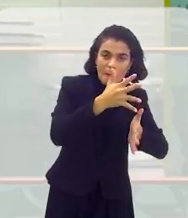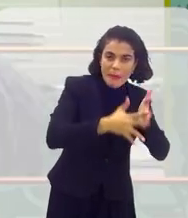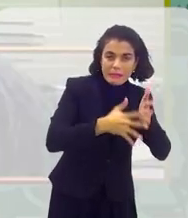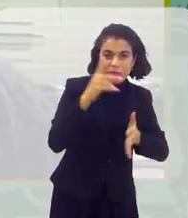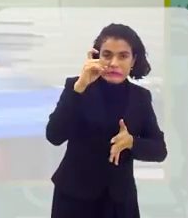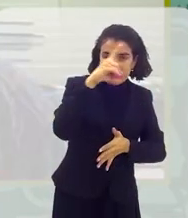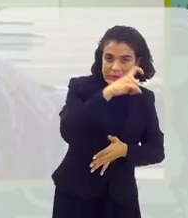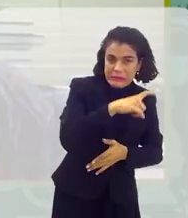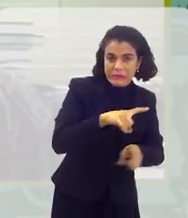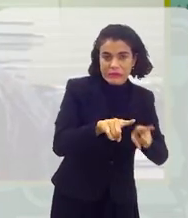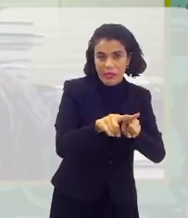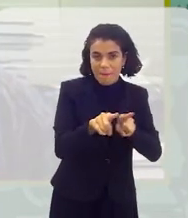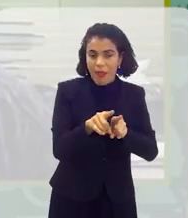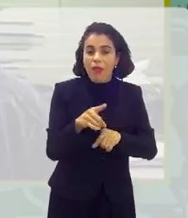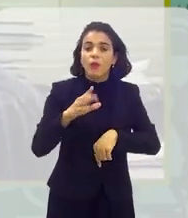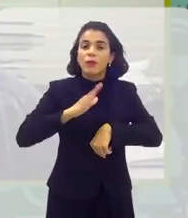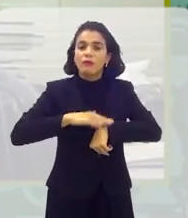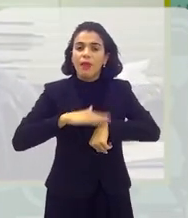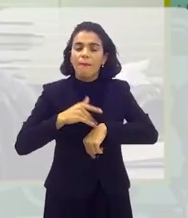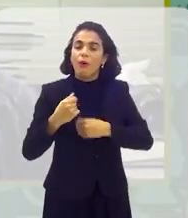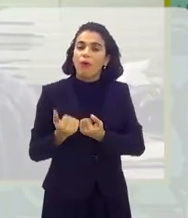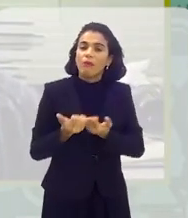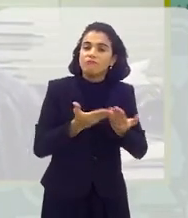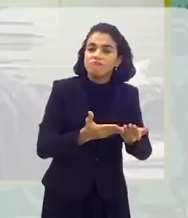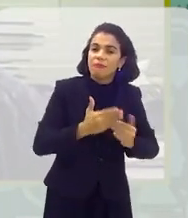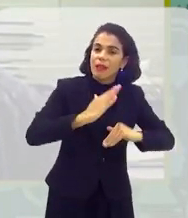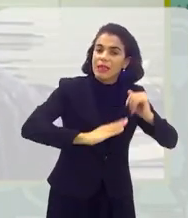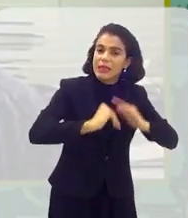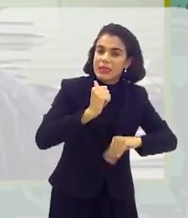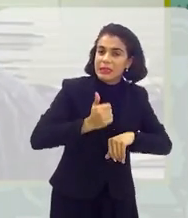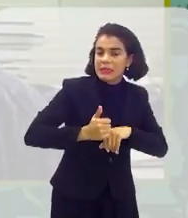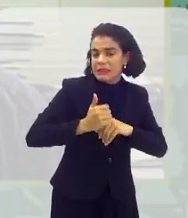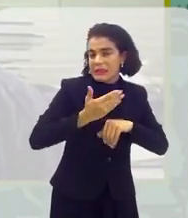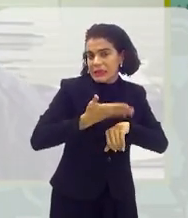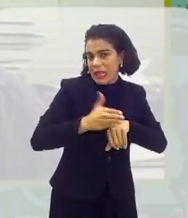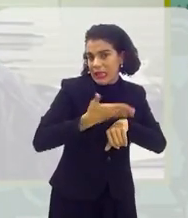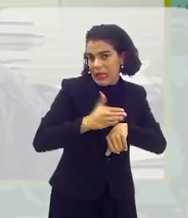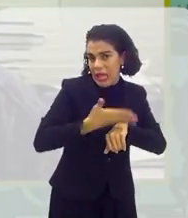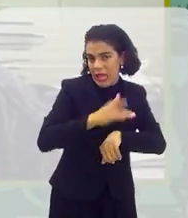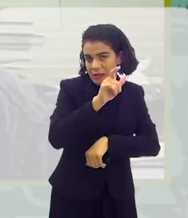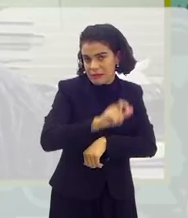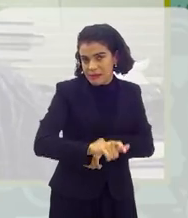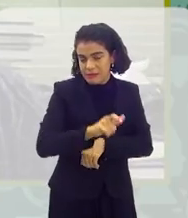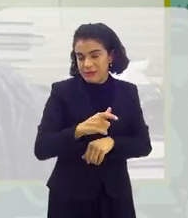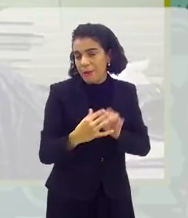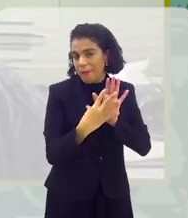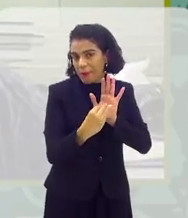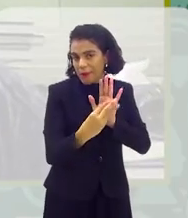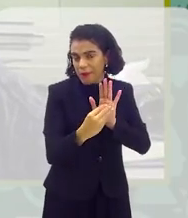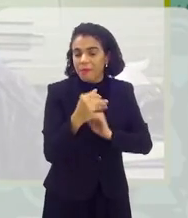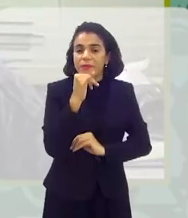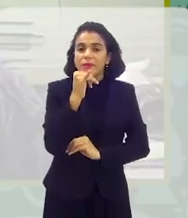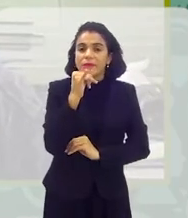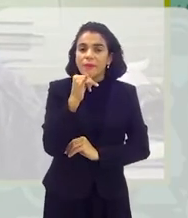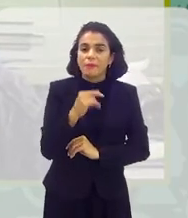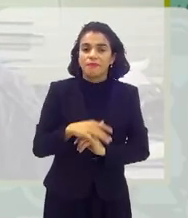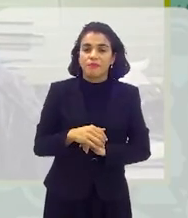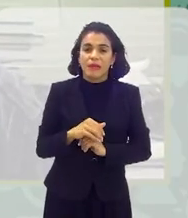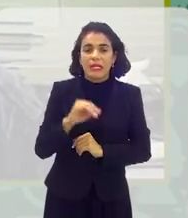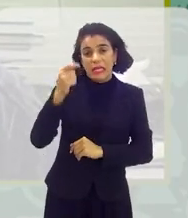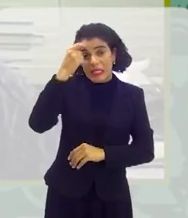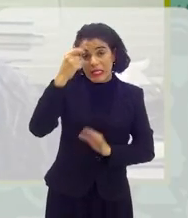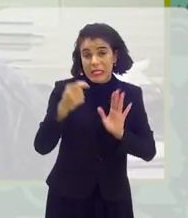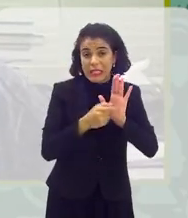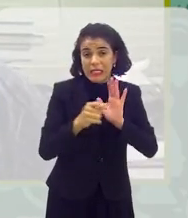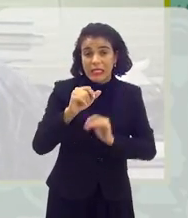é com as informações você tem para treinar o modelo então você pode ter soluções baseadas